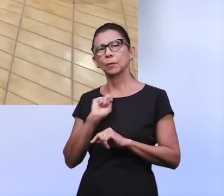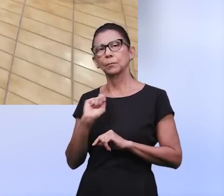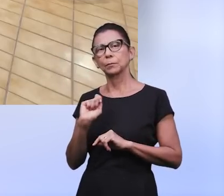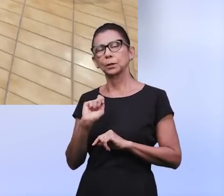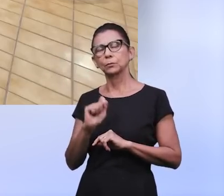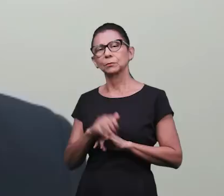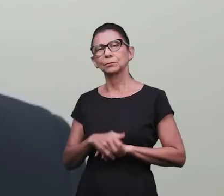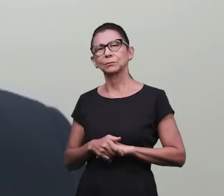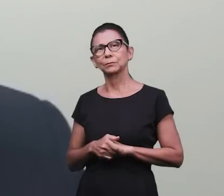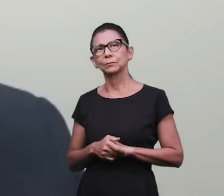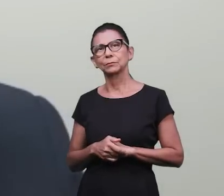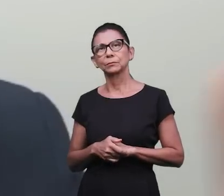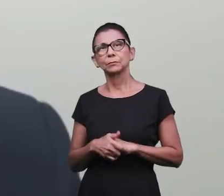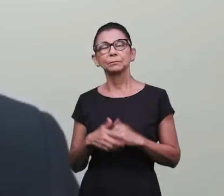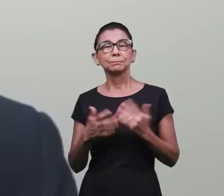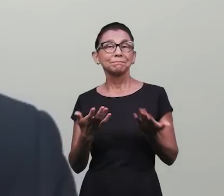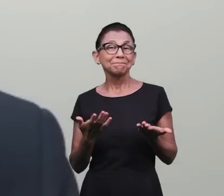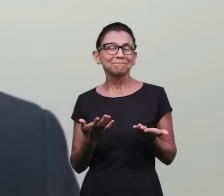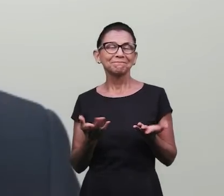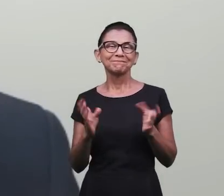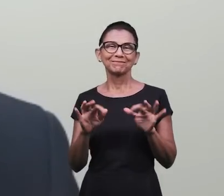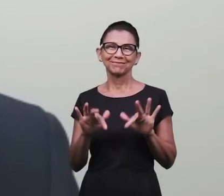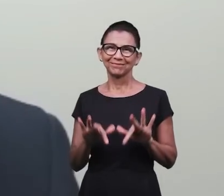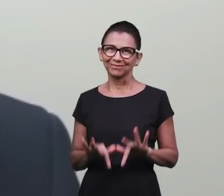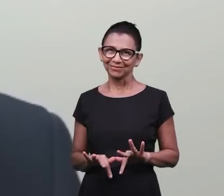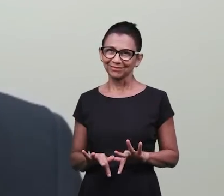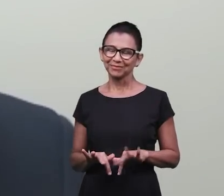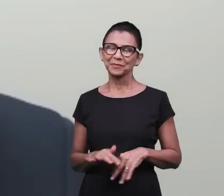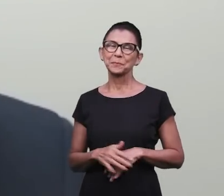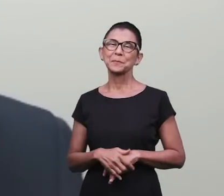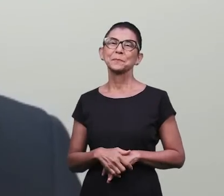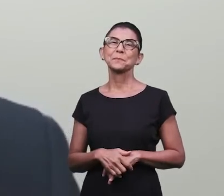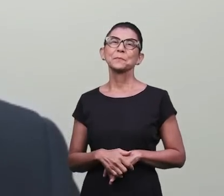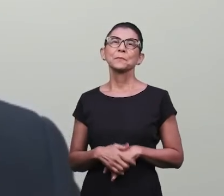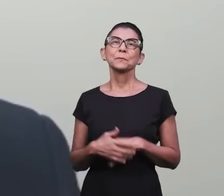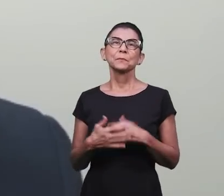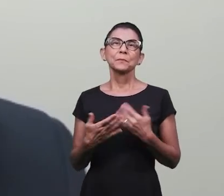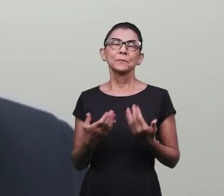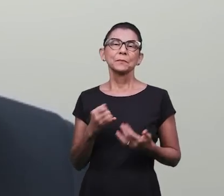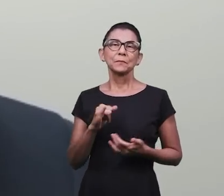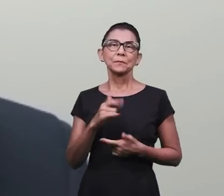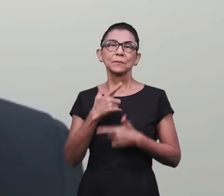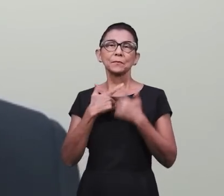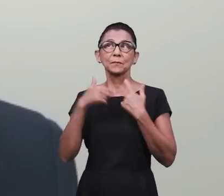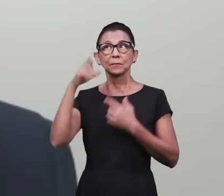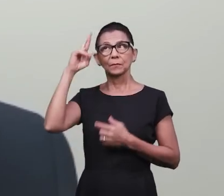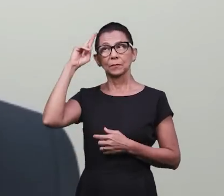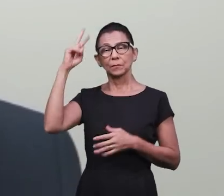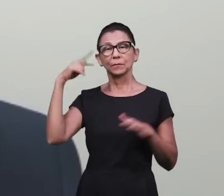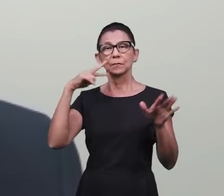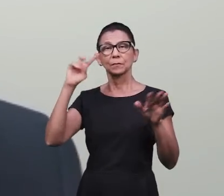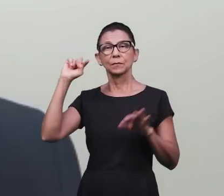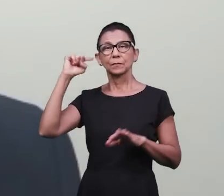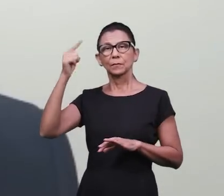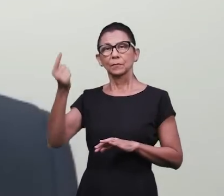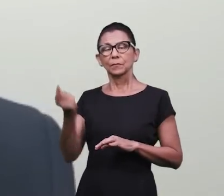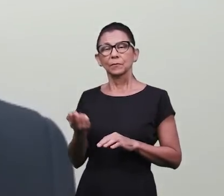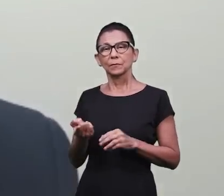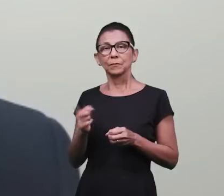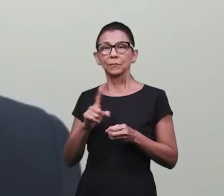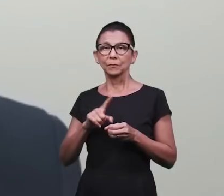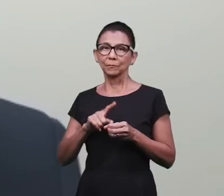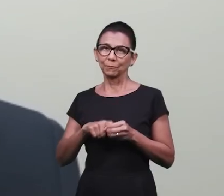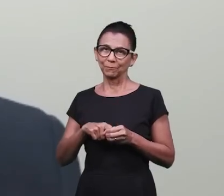nome do Senhor. Bem, Jorge, nós encerramos aqui a nossa participação. E se o Senhor nos permitir, na próxima semana estaremos aqui de